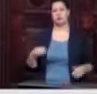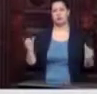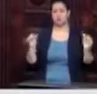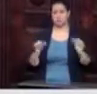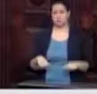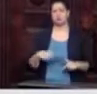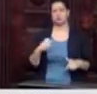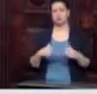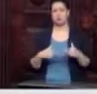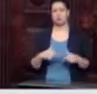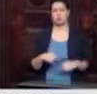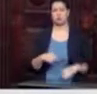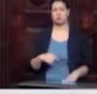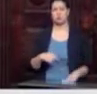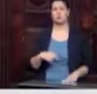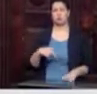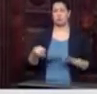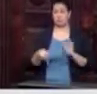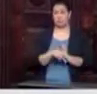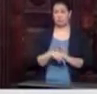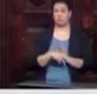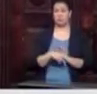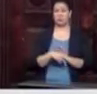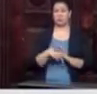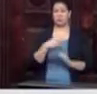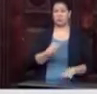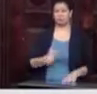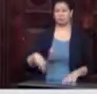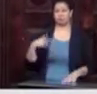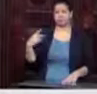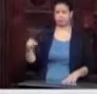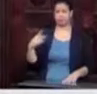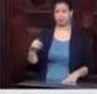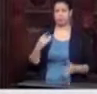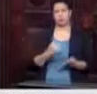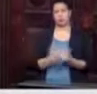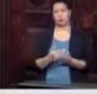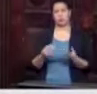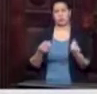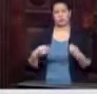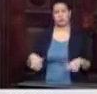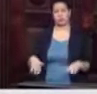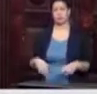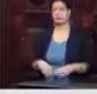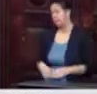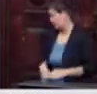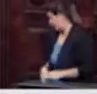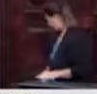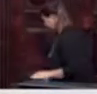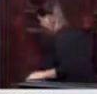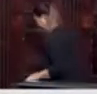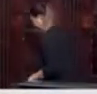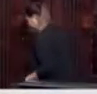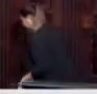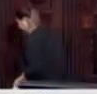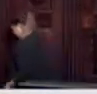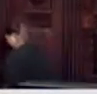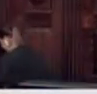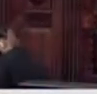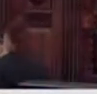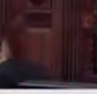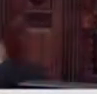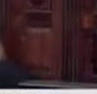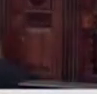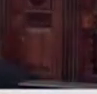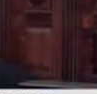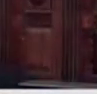trabalhadores no Brasil. A própria base de sustentação do governo começa a se decompor. Nessa semana, um partido já saiu